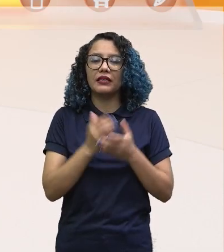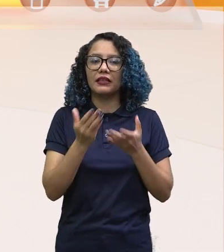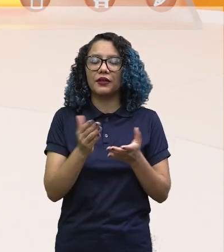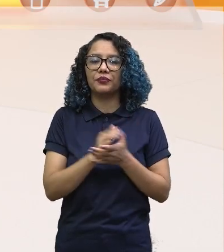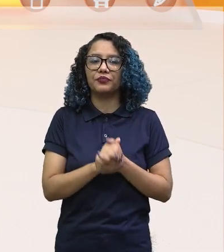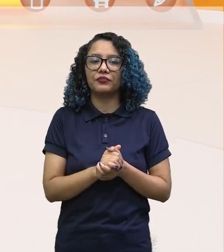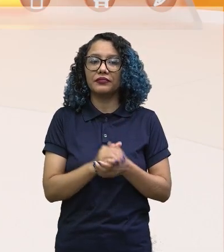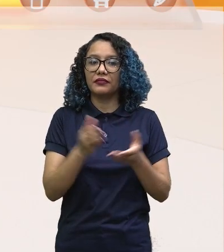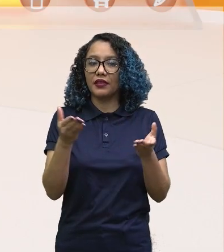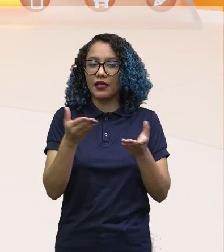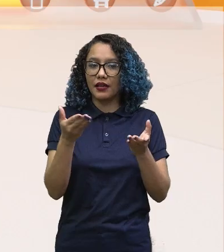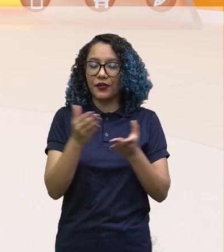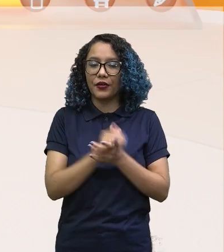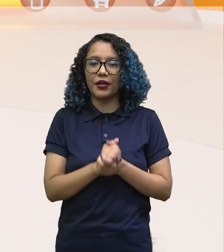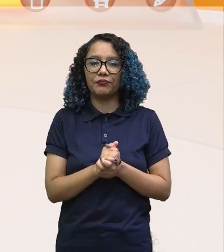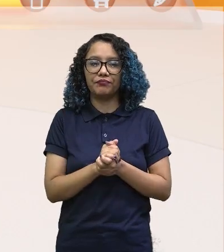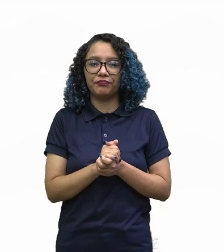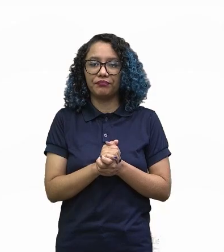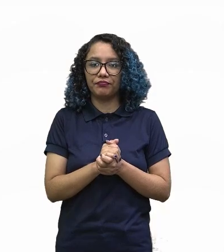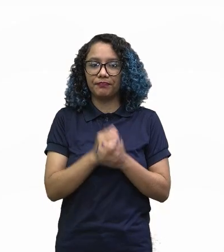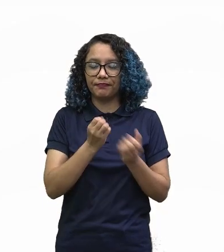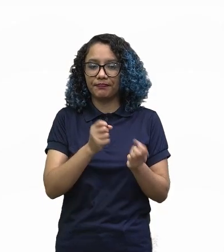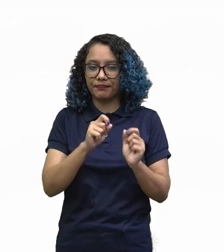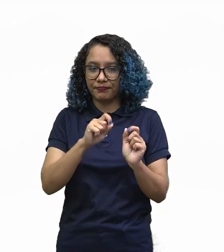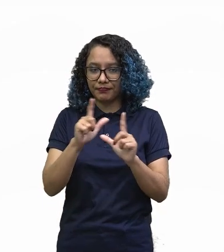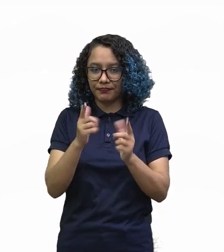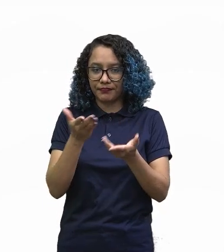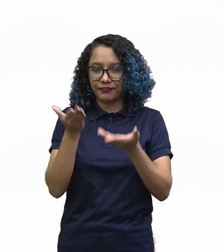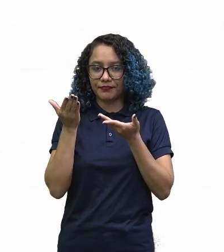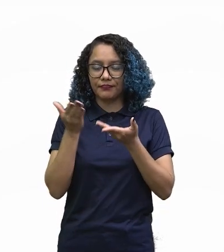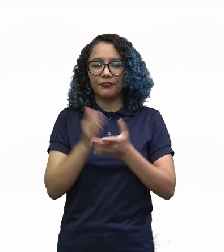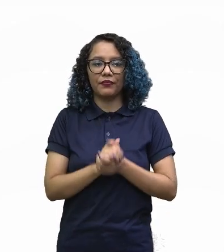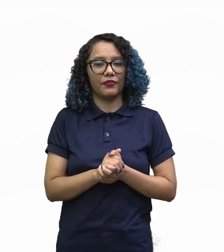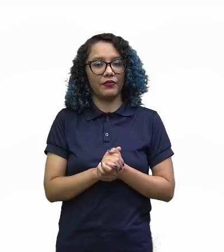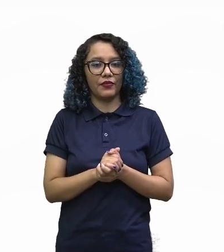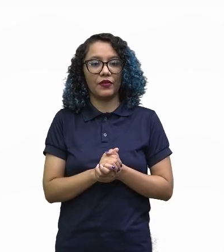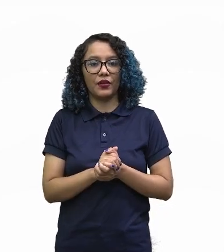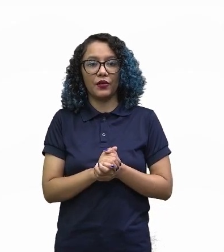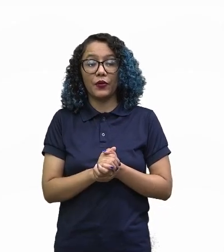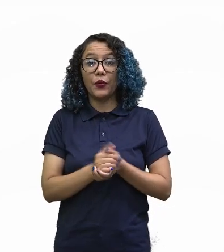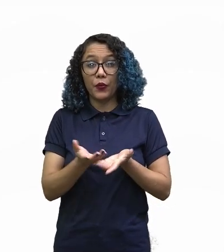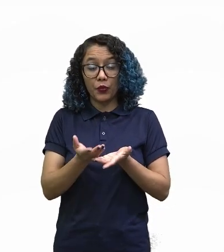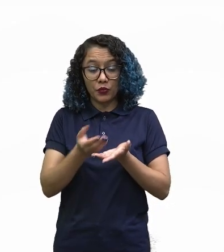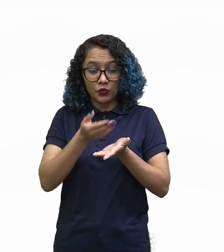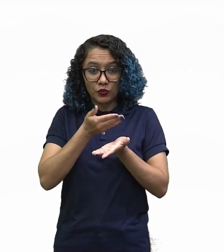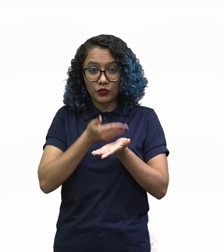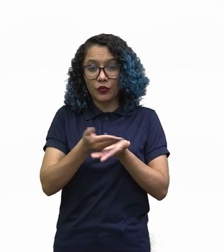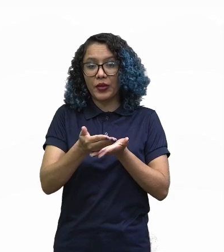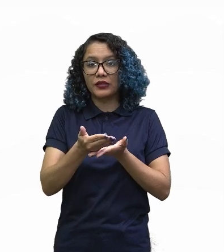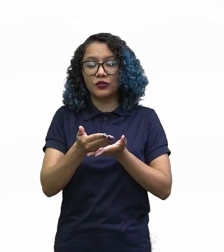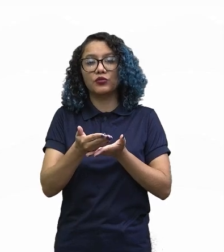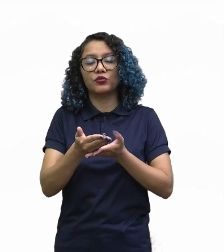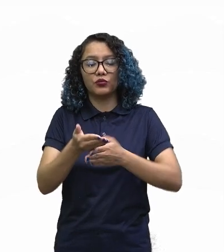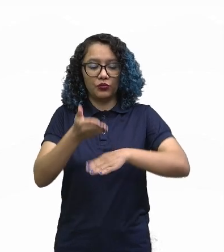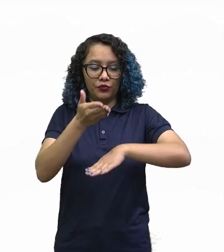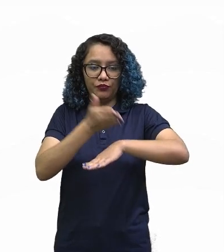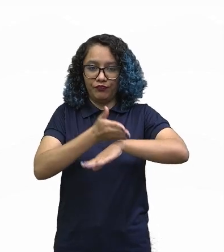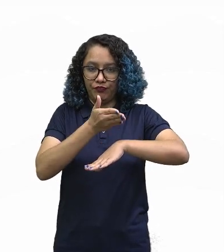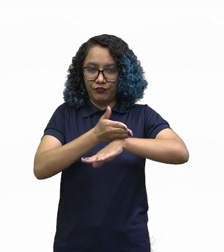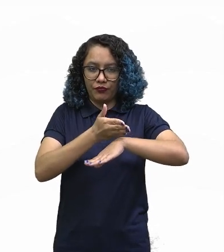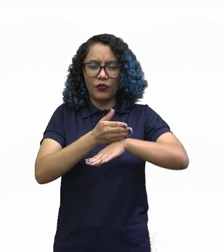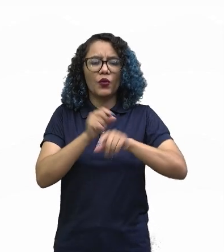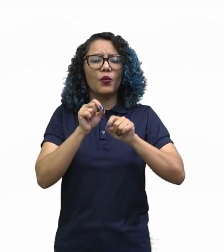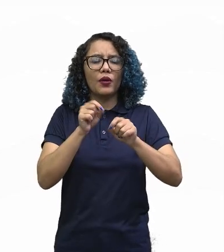Então, temos aqui a nossa primeira cartela, o nascimento da modernidade, que é o período entre